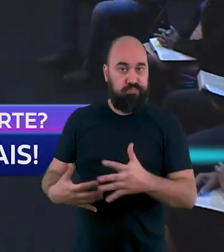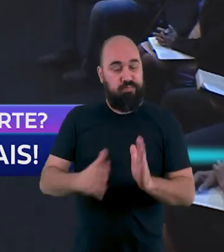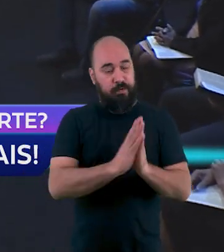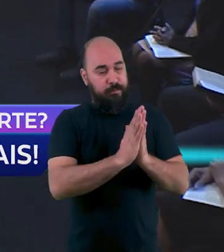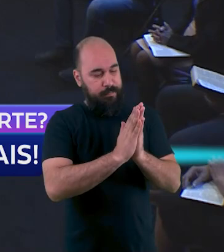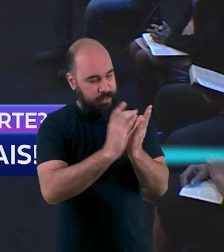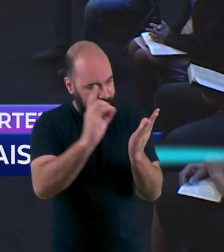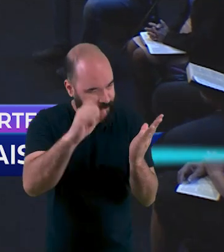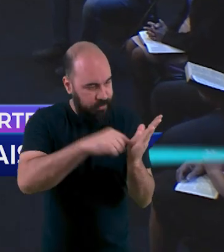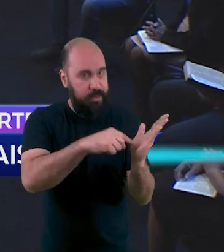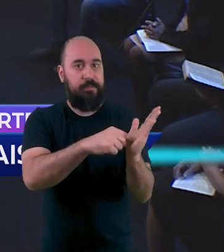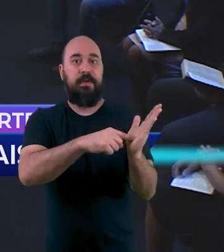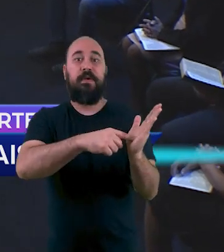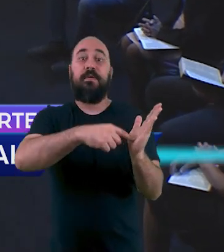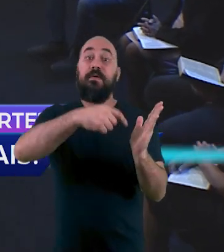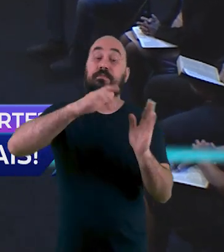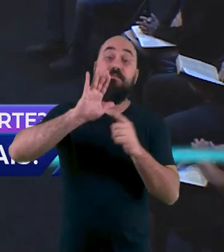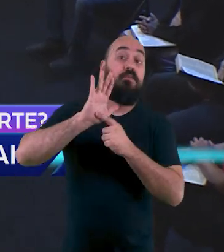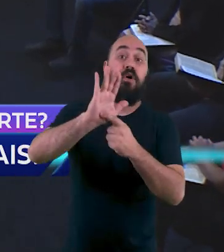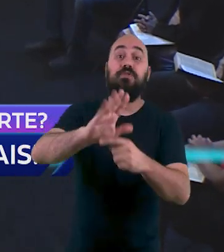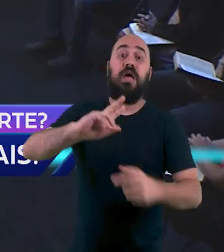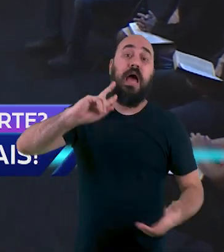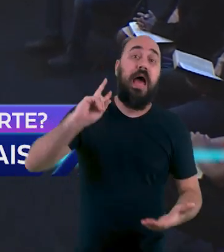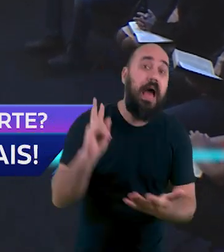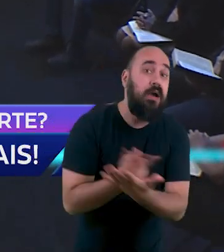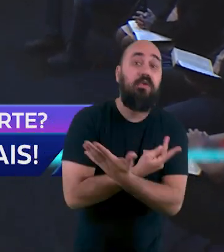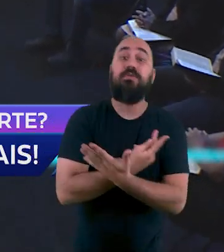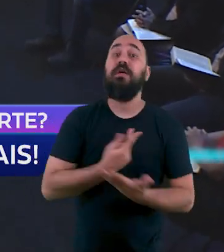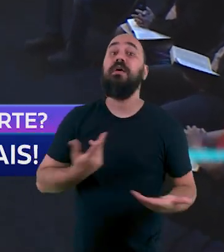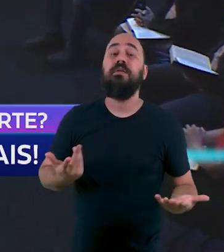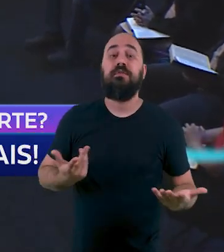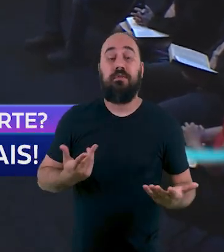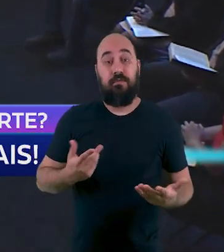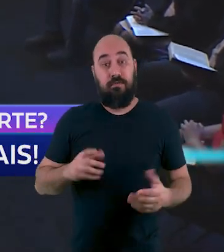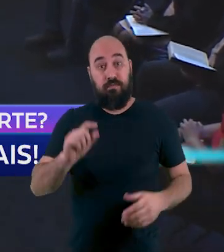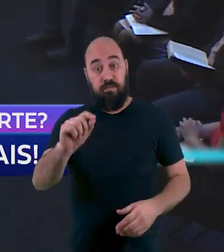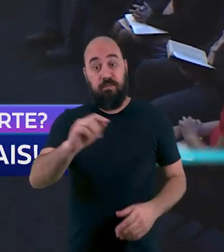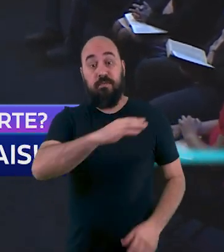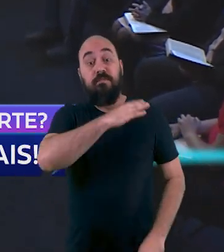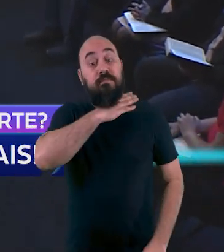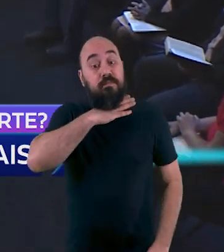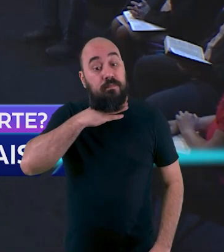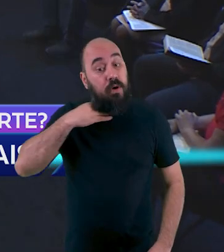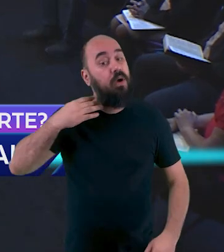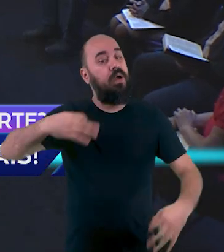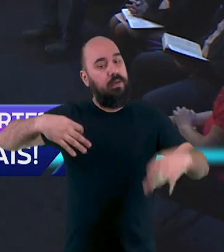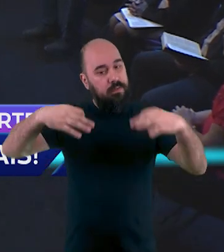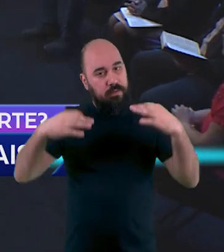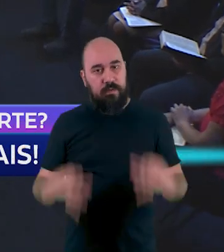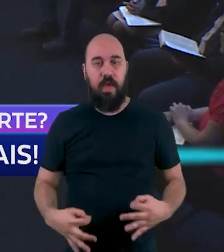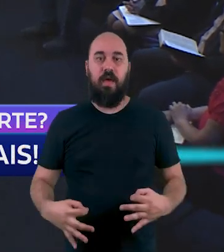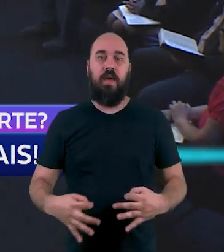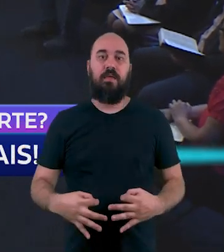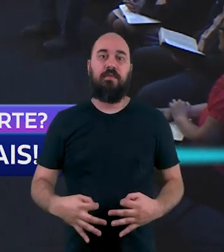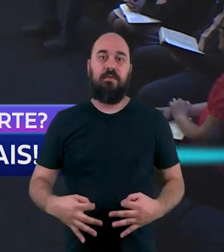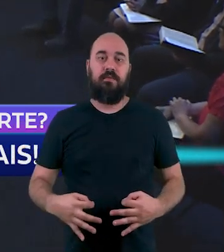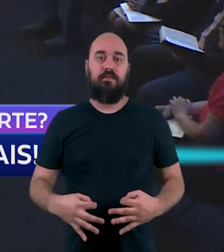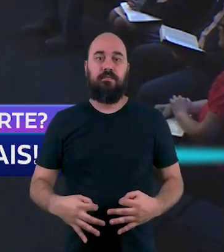que acontece quando alguém morre. Deus disse, Eva, Adão, se vocês comerem do fruto,